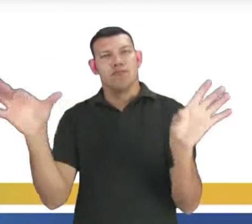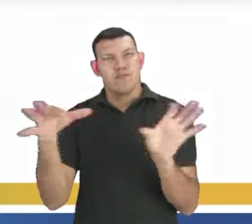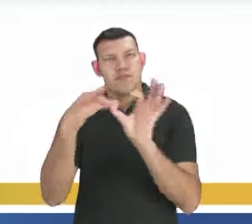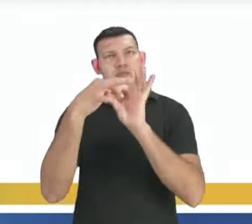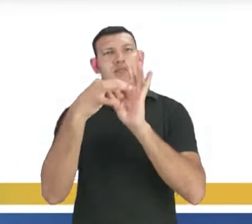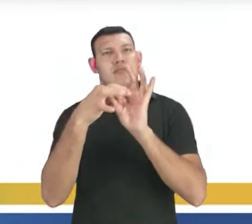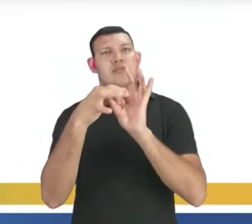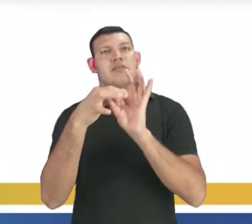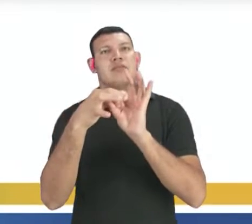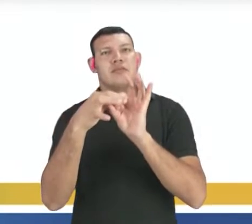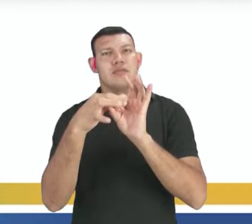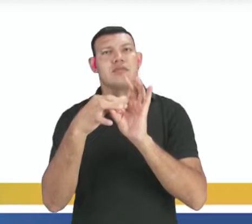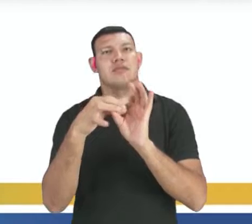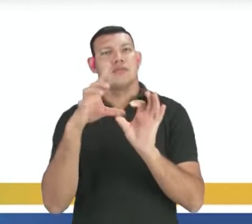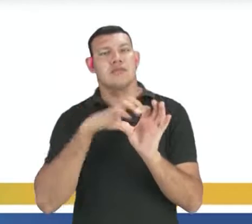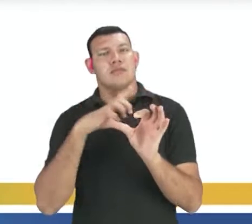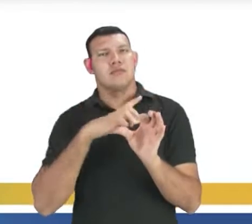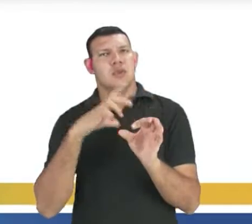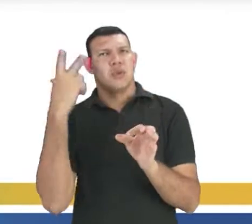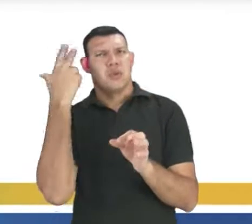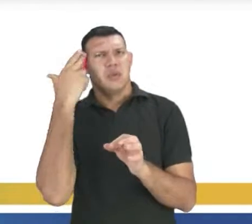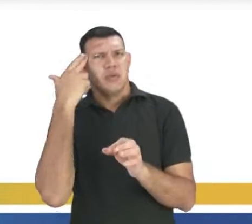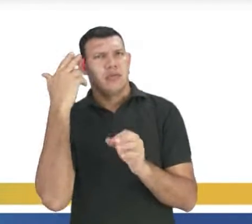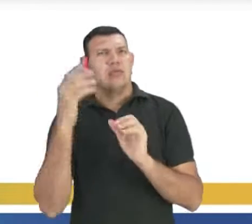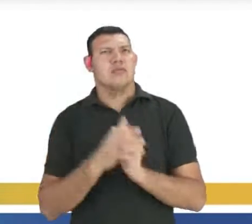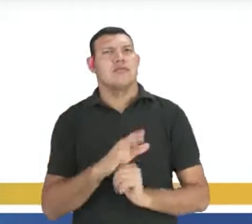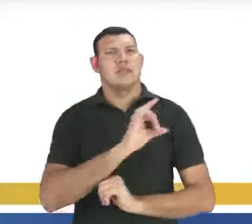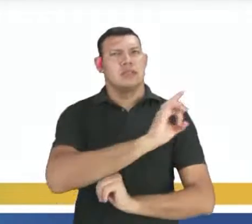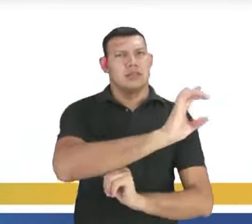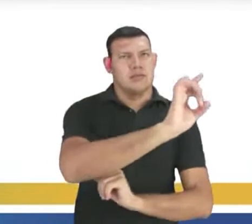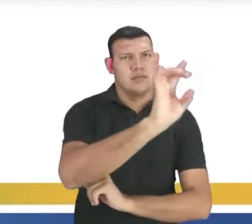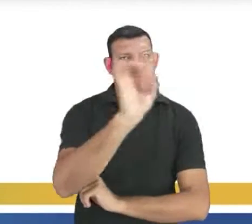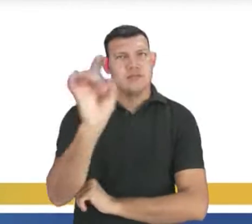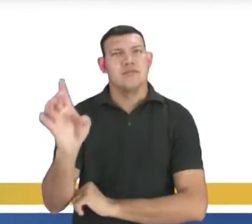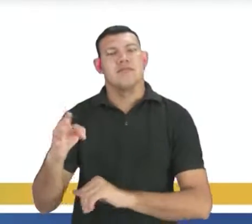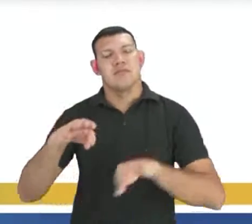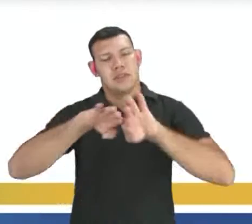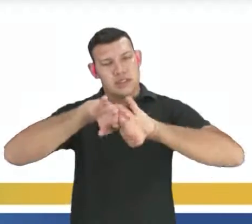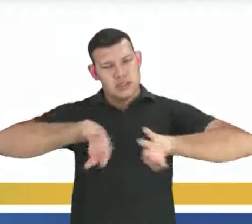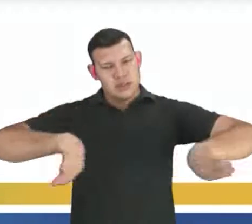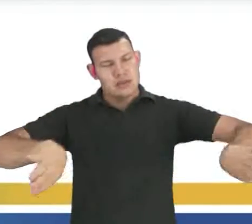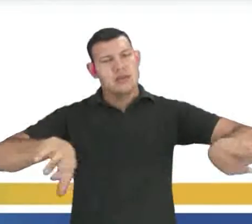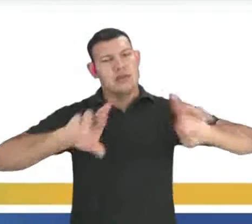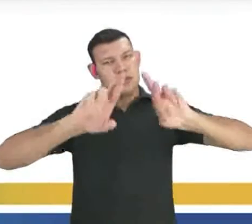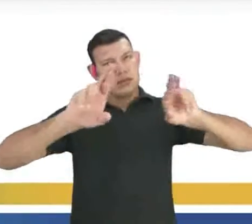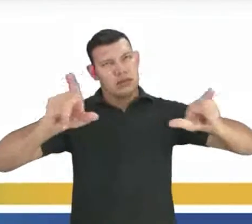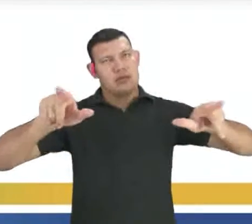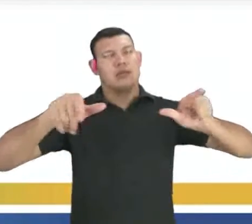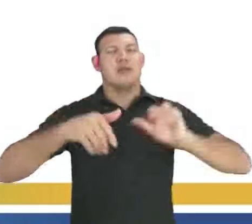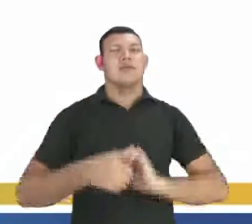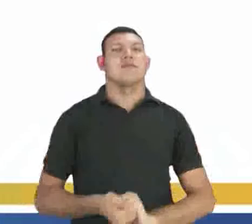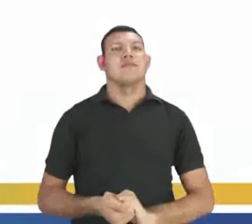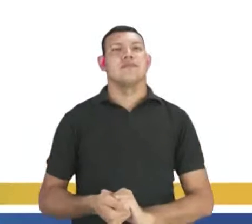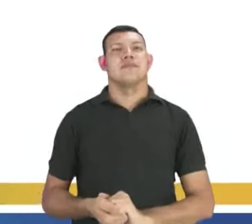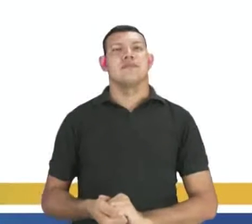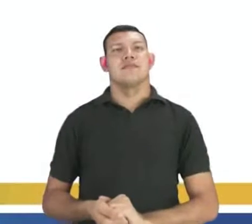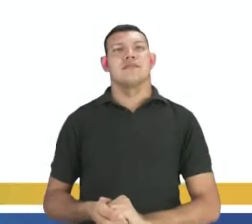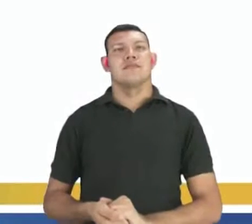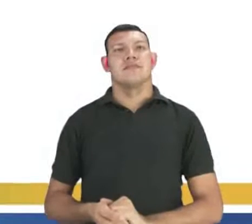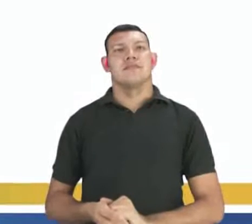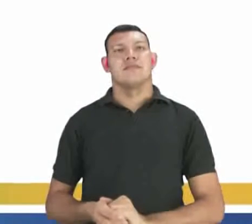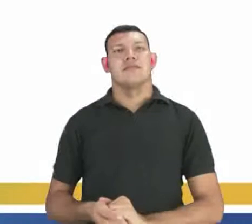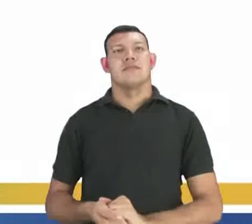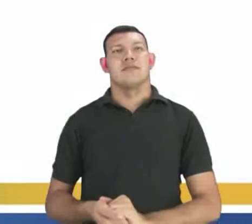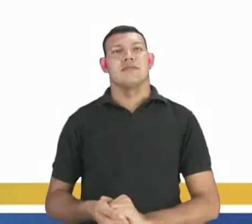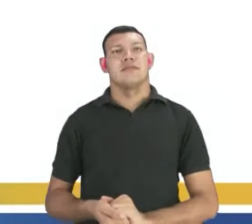as lutas pelo que têm em comum, assim como se separam por suas diferenças.